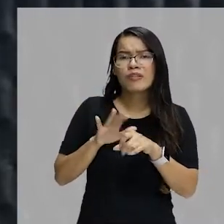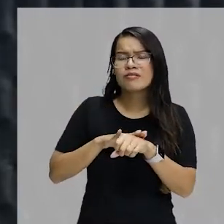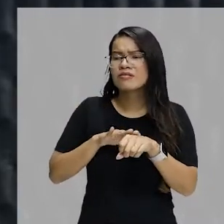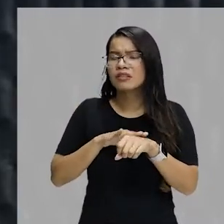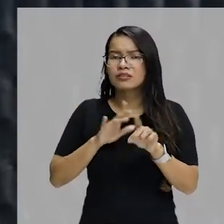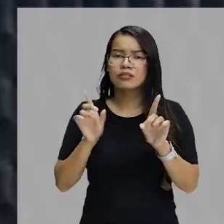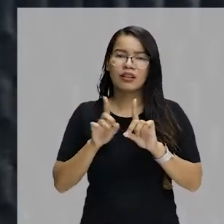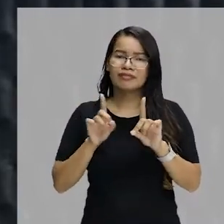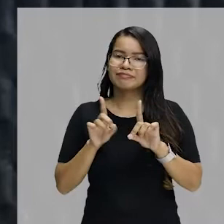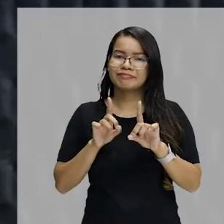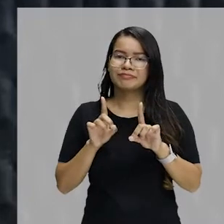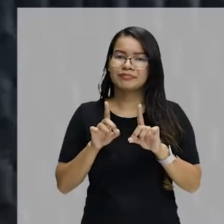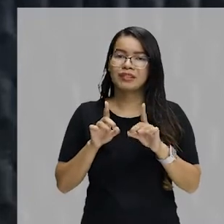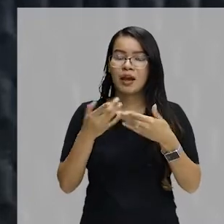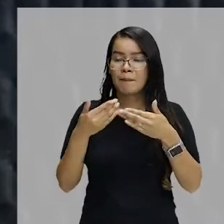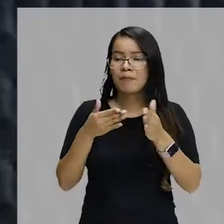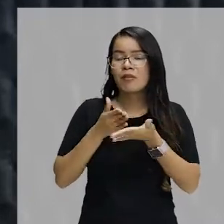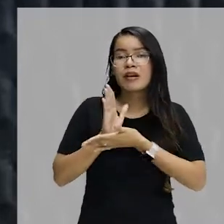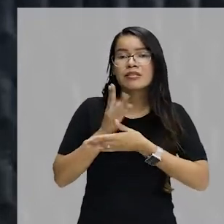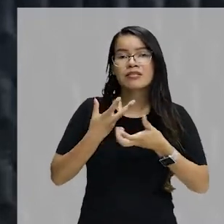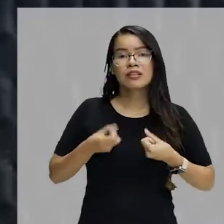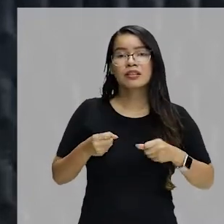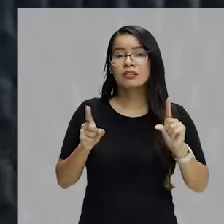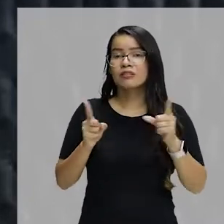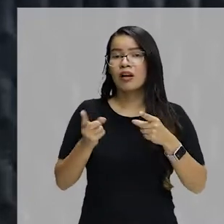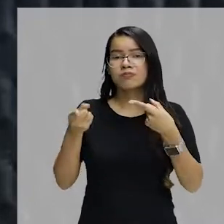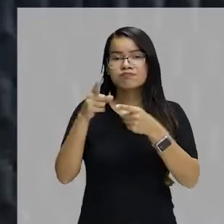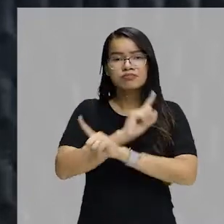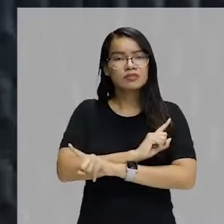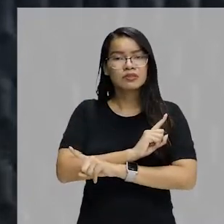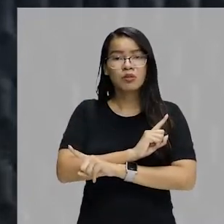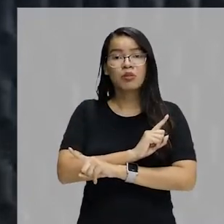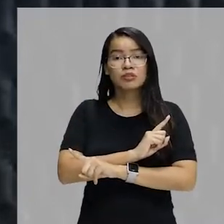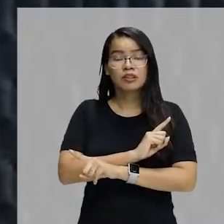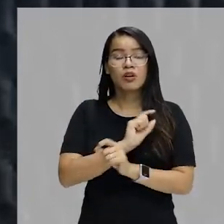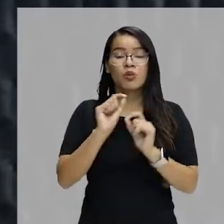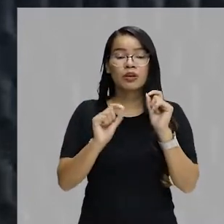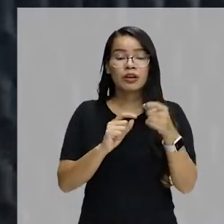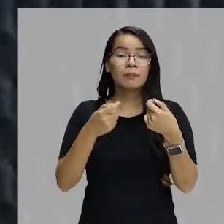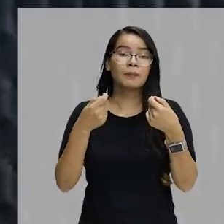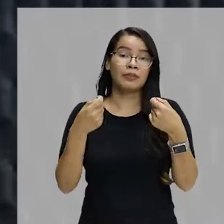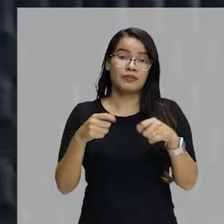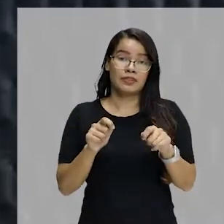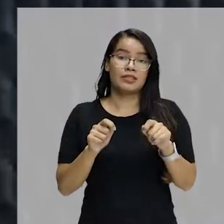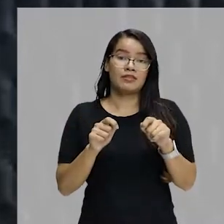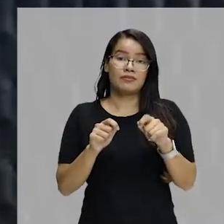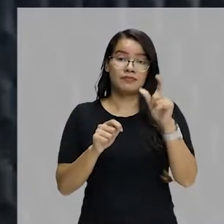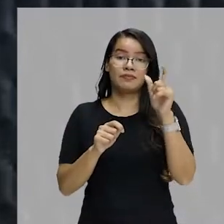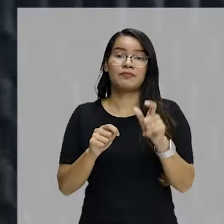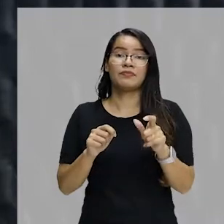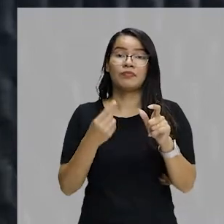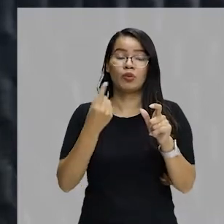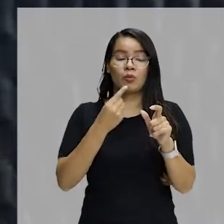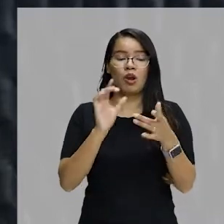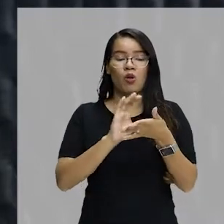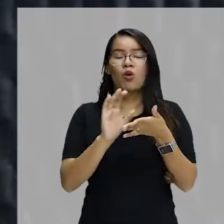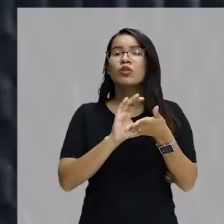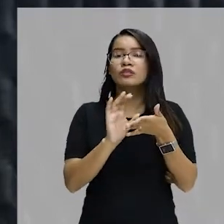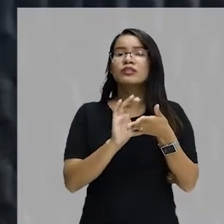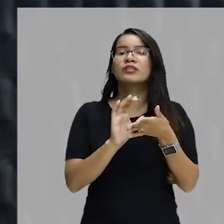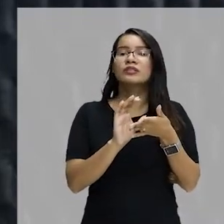parlamentares, aprovada por parlamentares. Pelo contrário, o que deveria ser uma